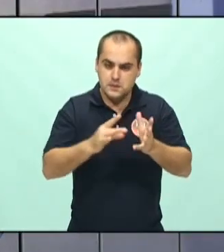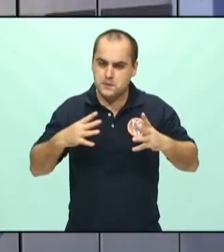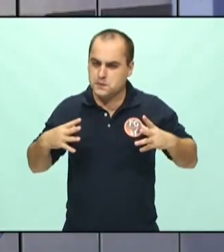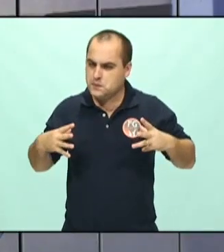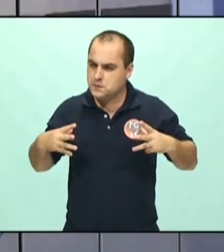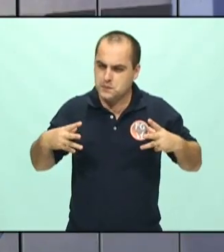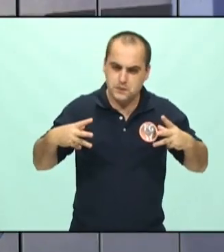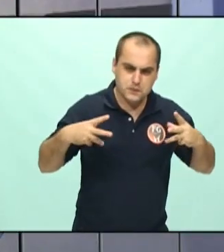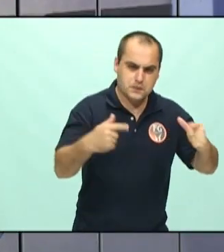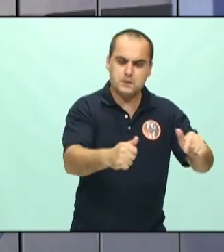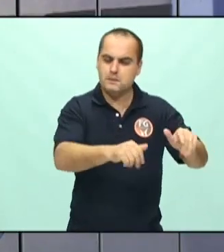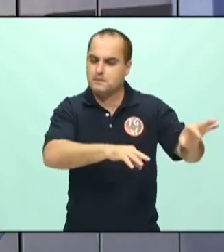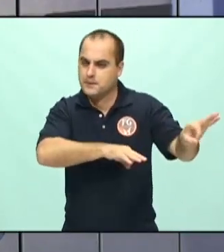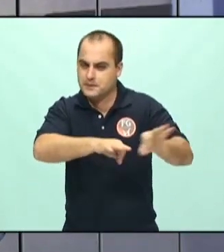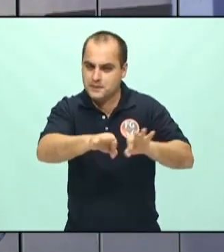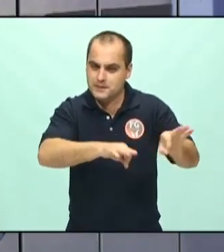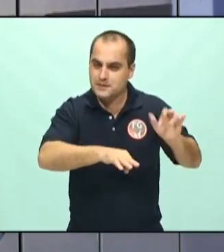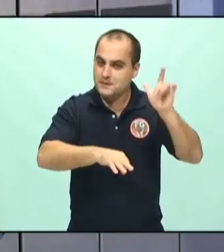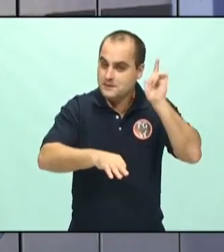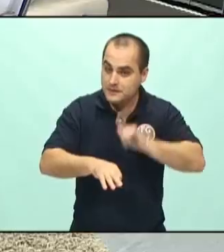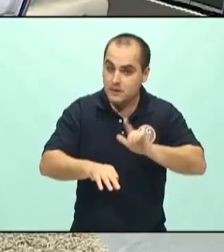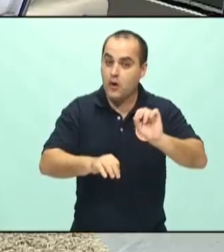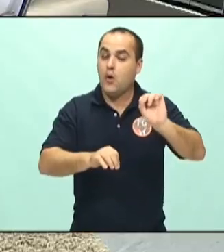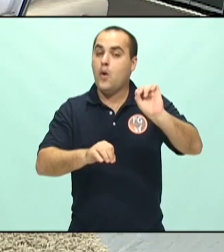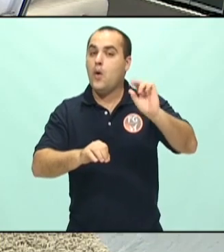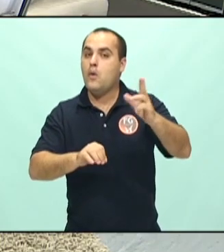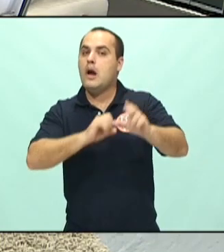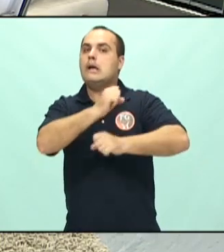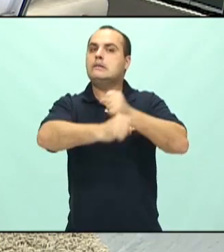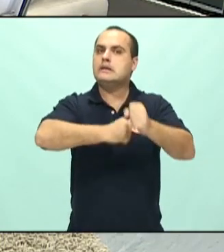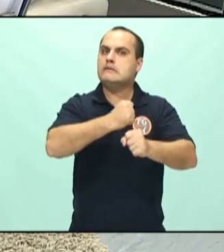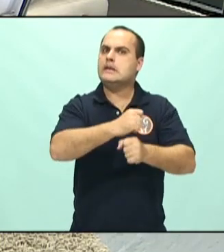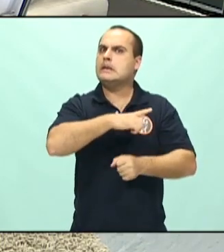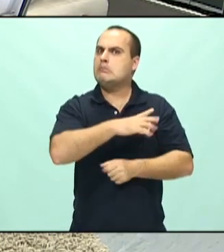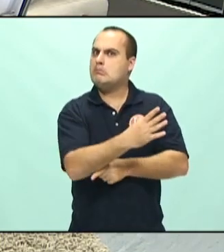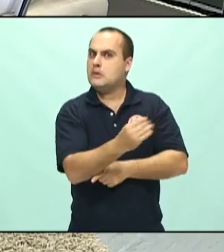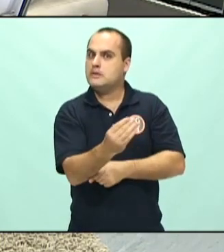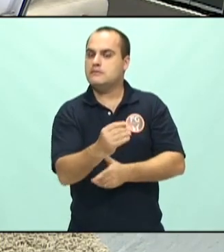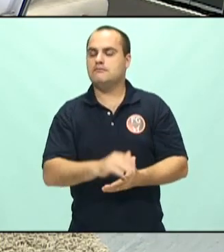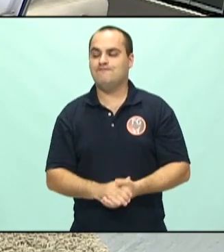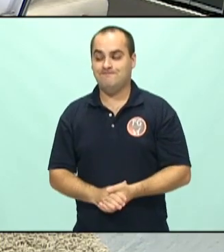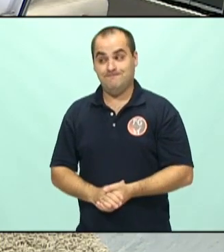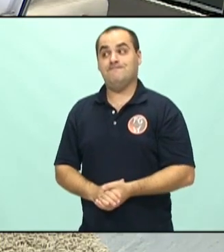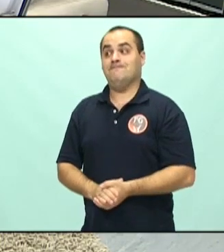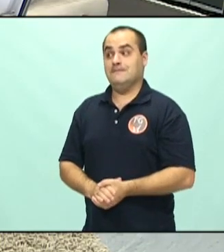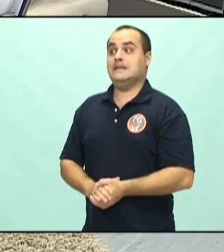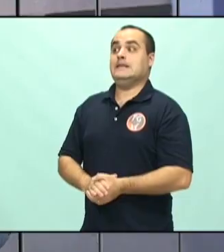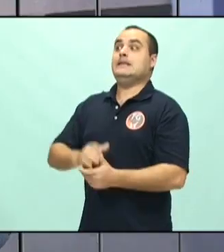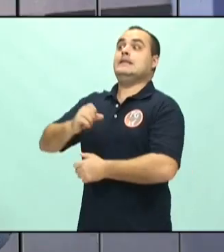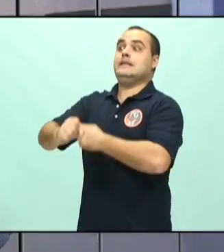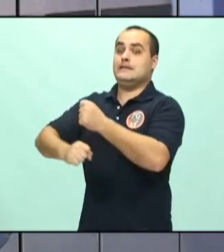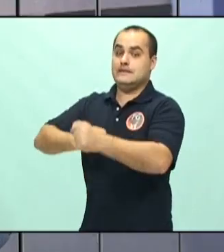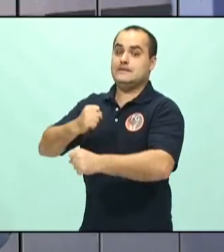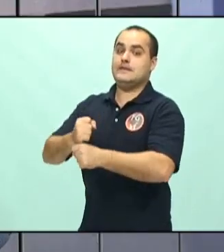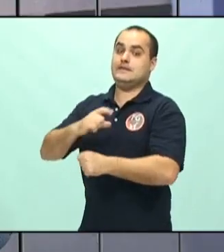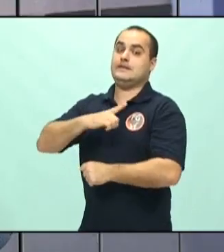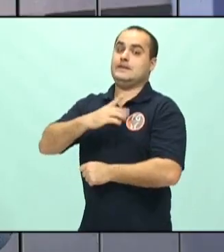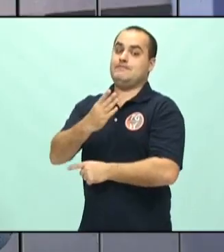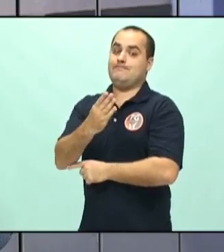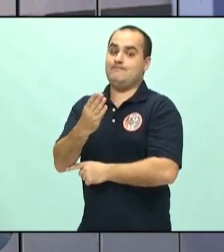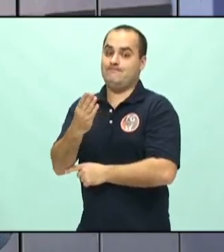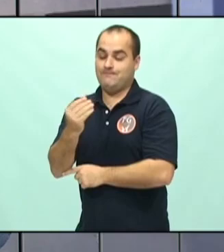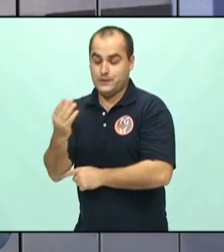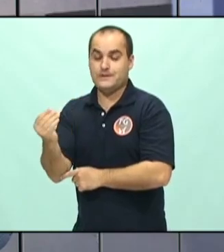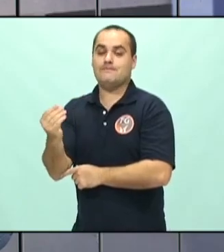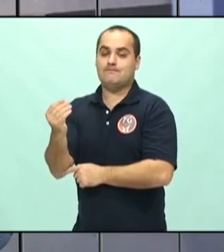planejou fica muita coisa pública e ainda fica muita coisa deseja ainda merda pra fazer pra